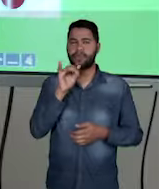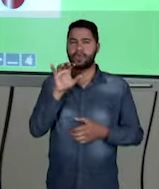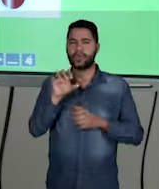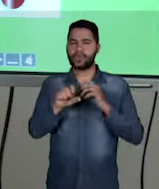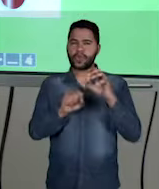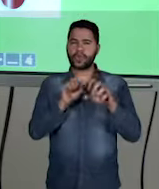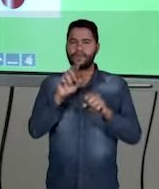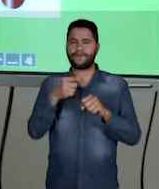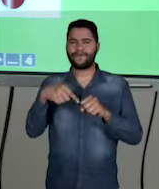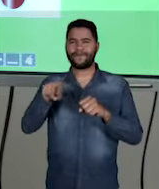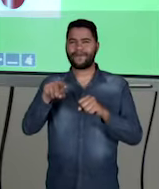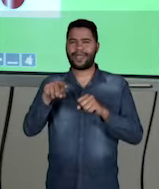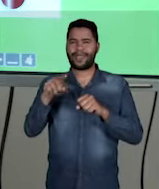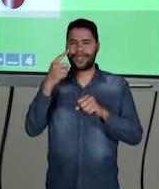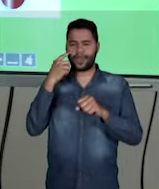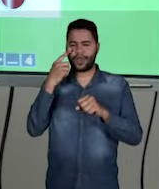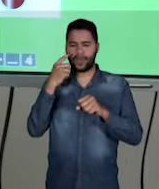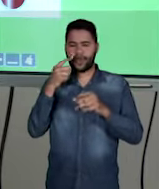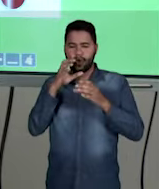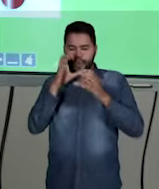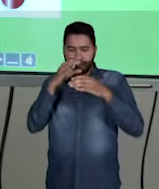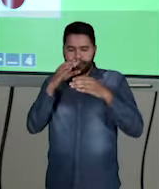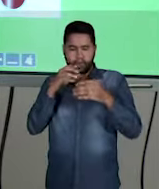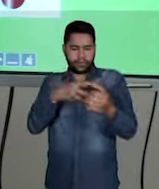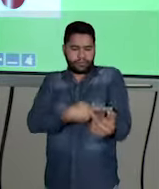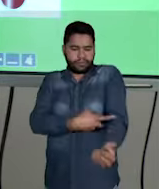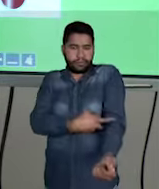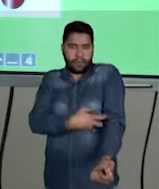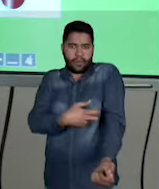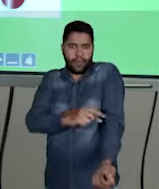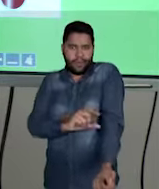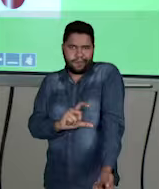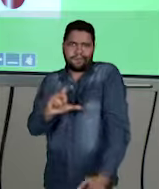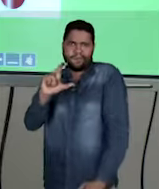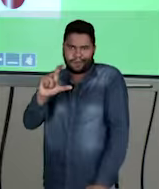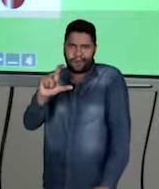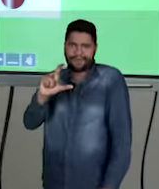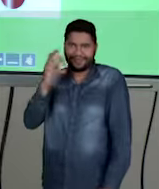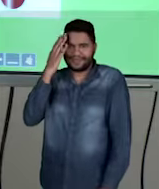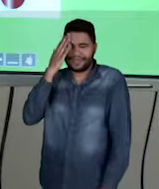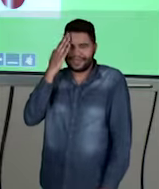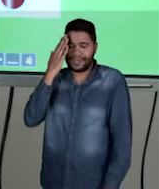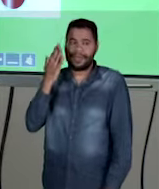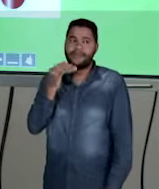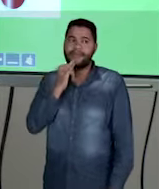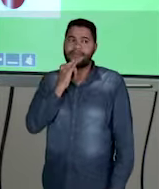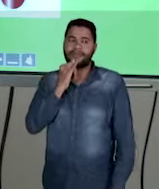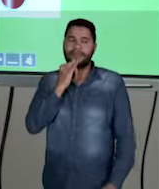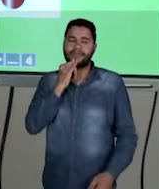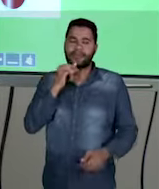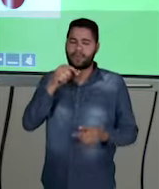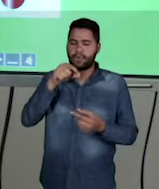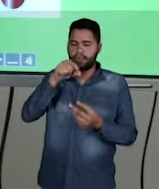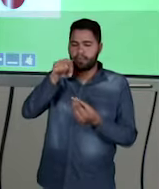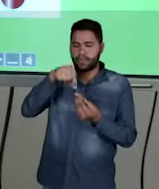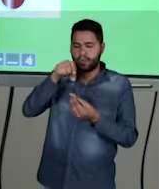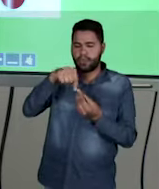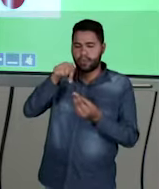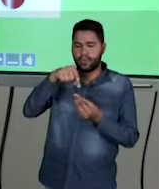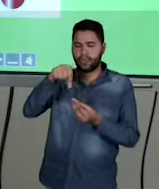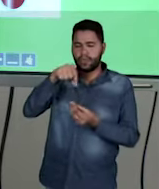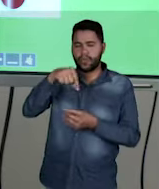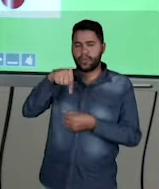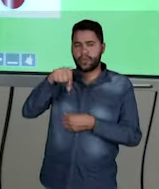a gente vai no laboratório e coleta o sangue, coloca num frasquinho? Se eu centrifugo, né, se eu coloco num movimento